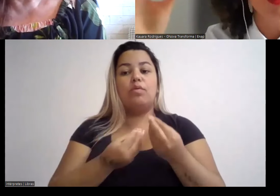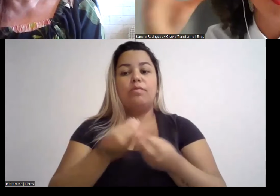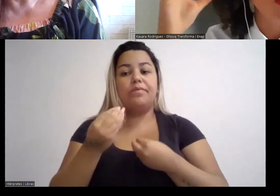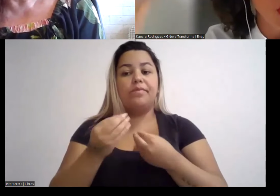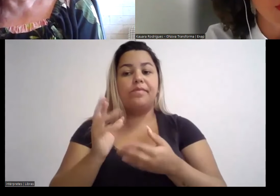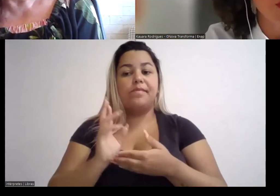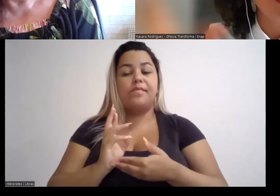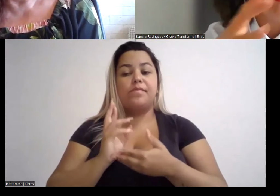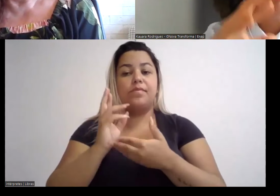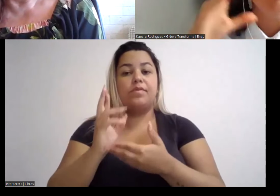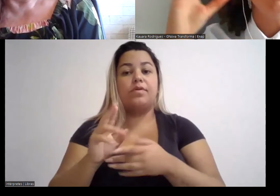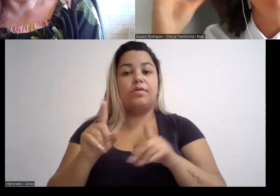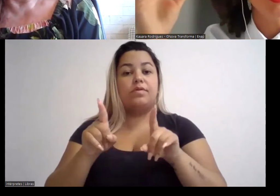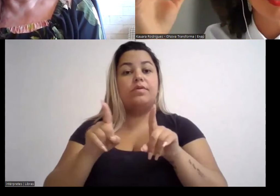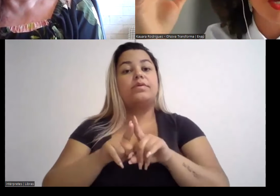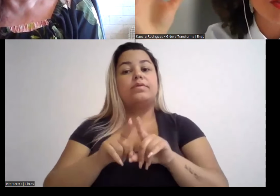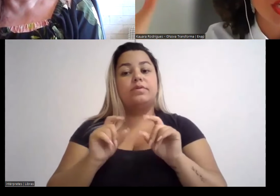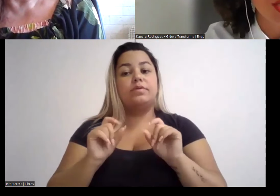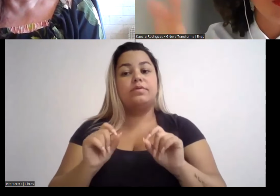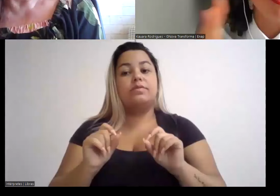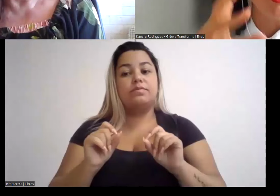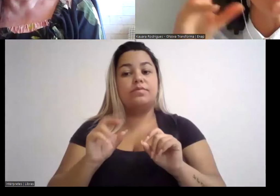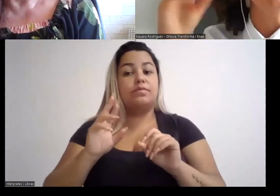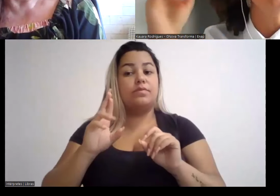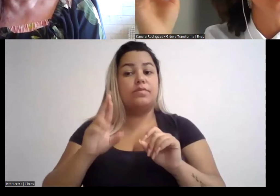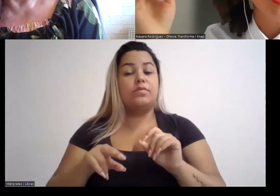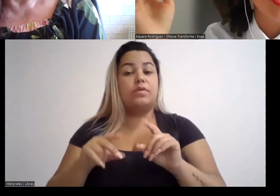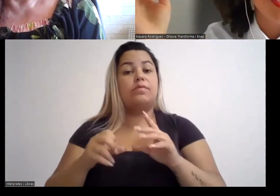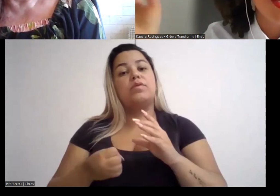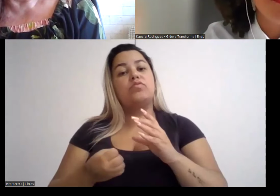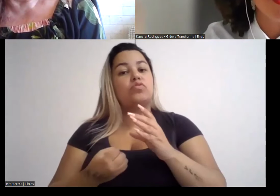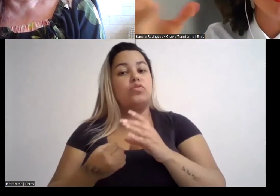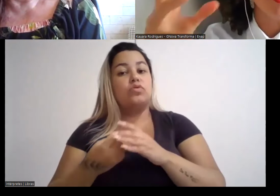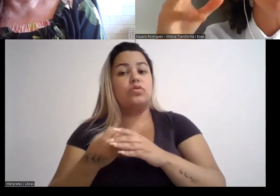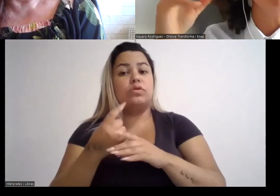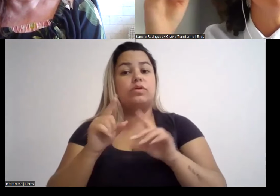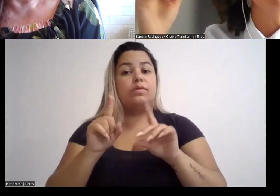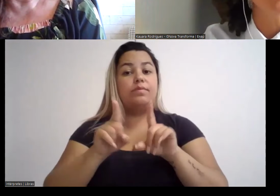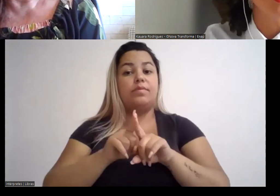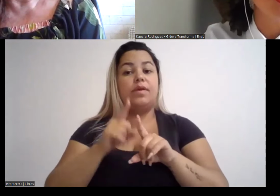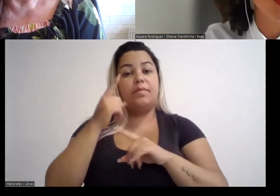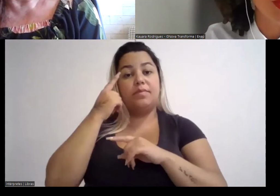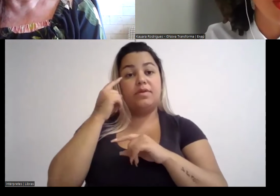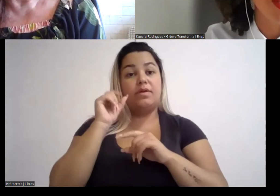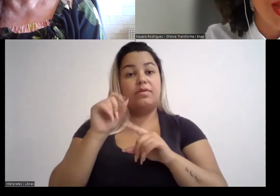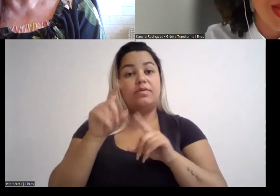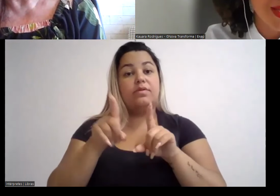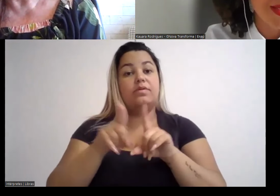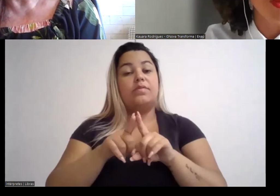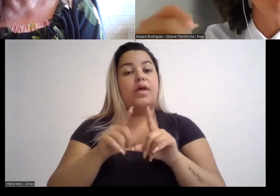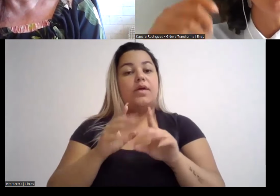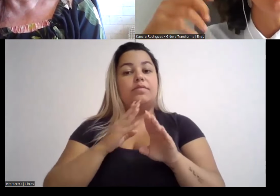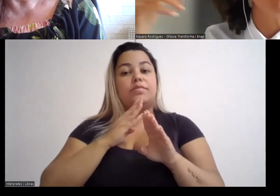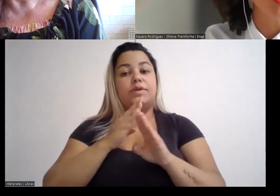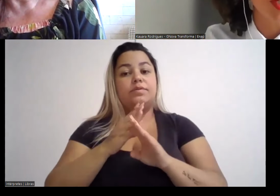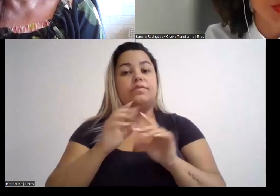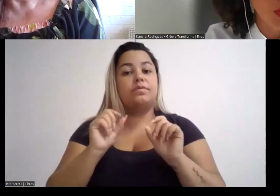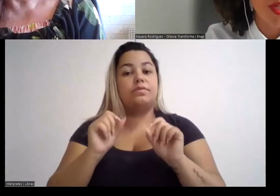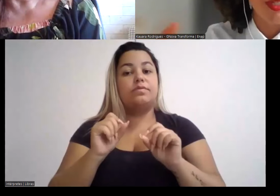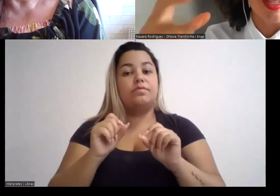referencial teórico, referencial de criatividade e pensar também princípios fundamentais para se